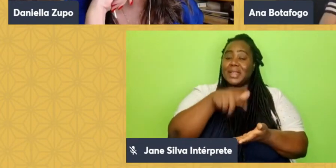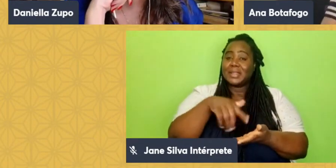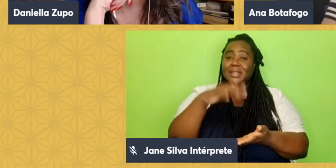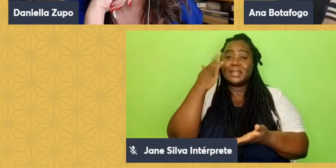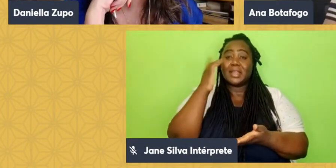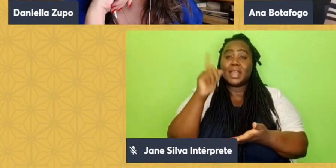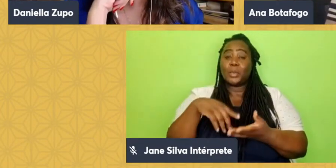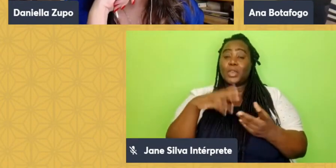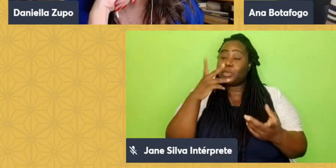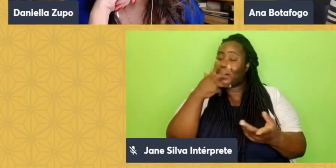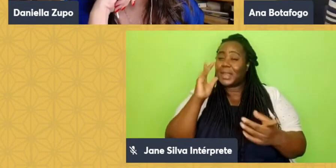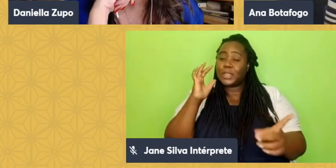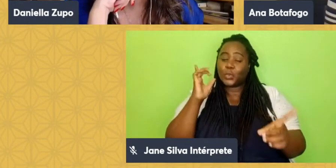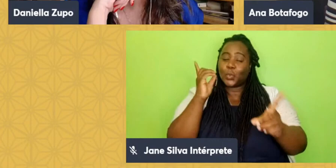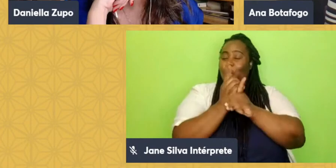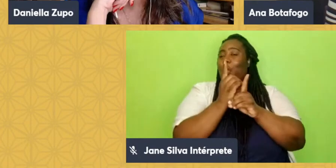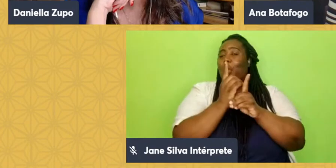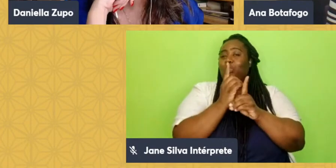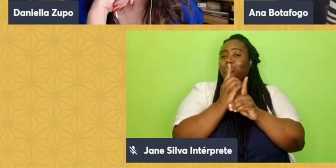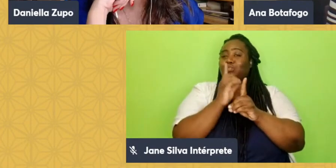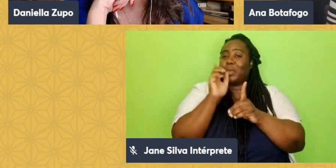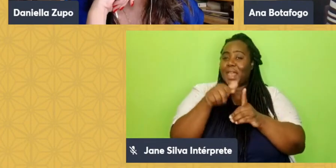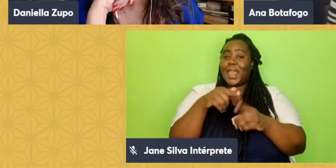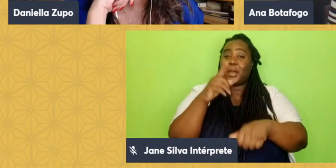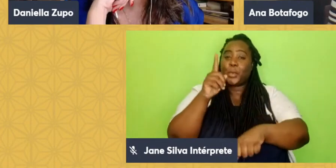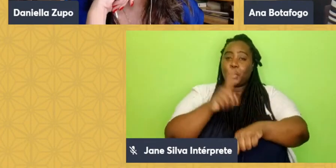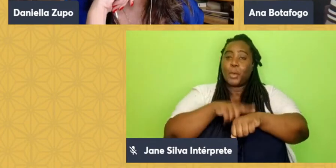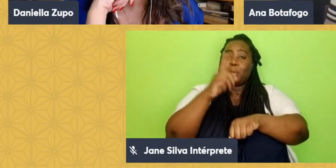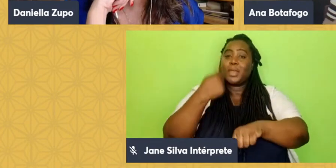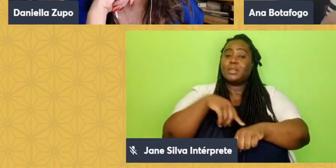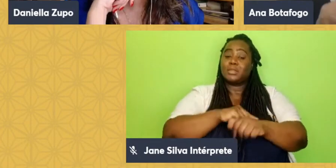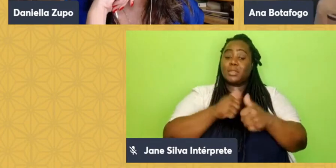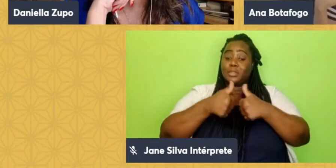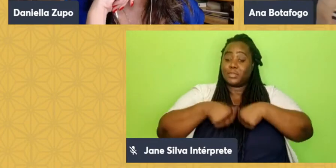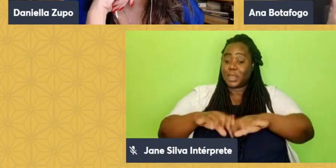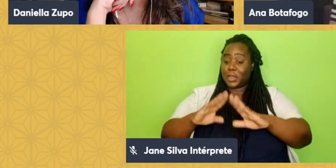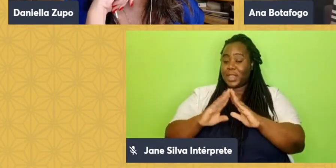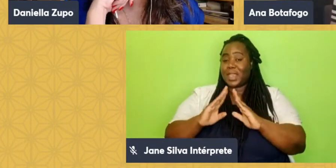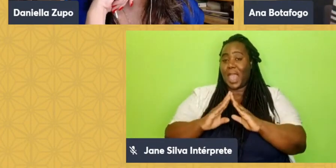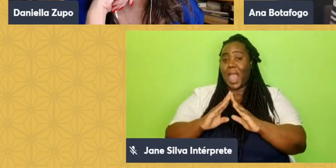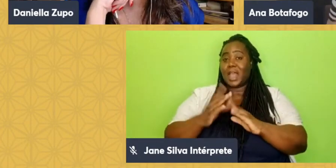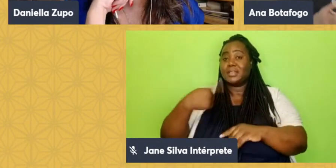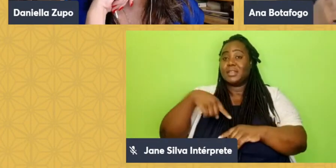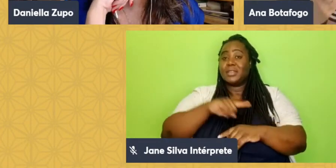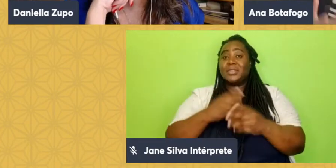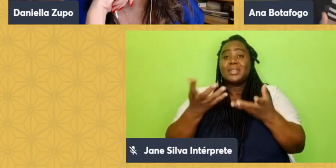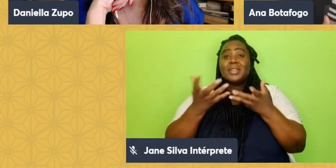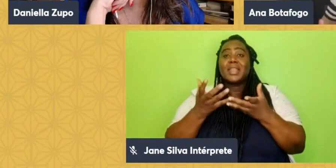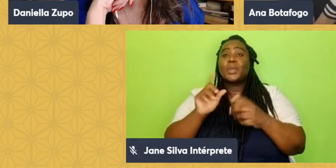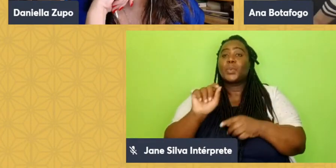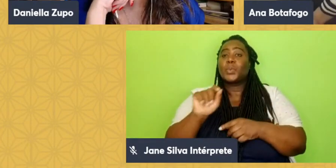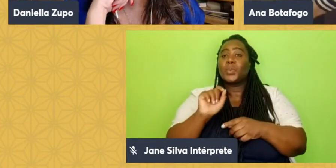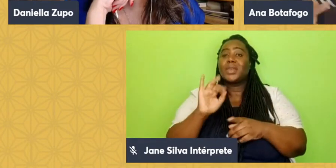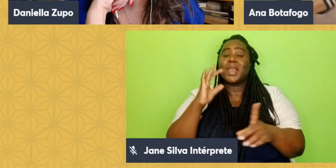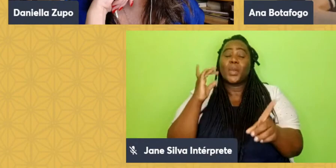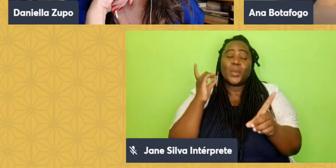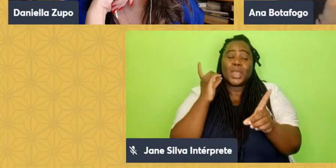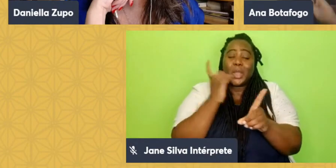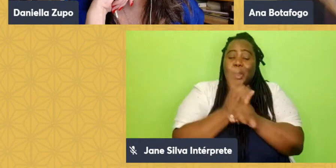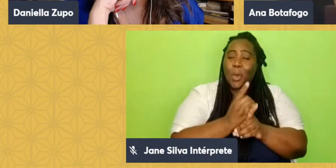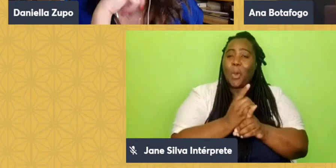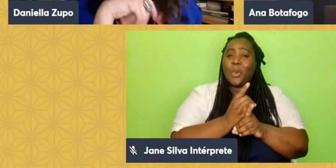é esse encontro é esse momento que ficamos confinados o que a gente mais queria era um encontro